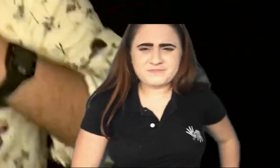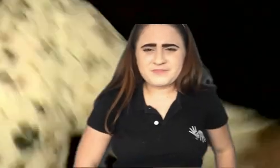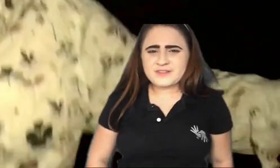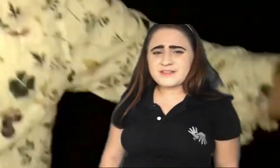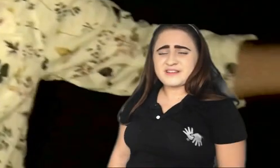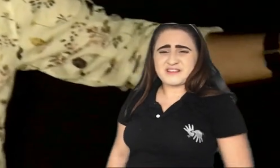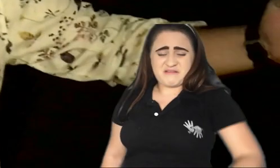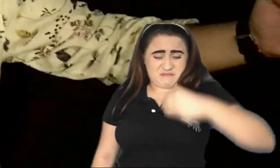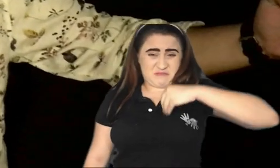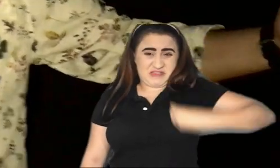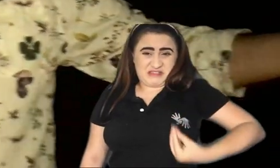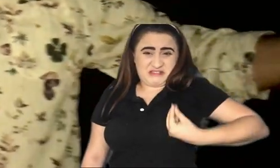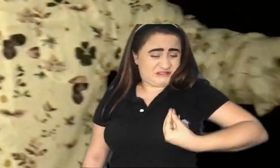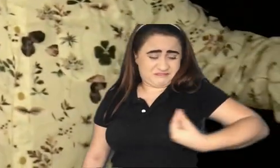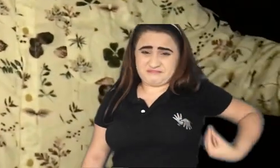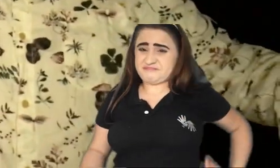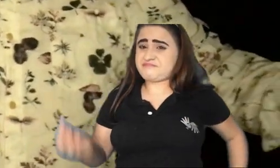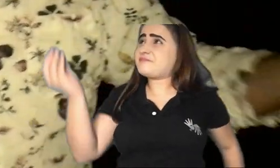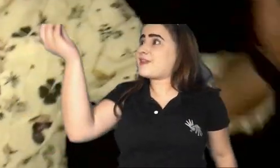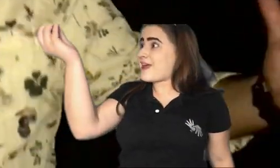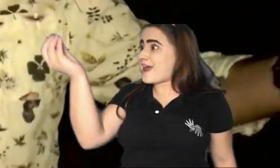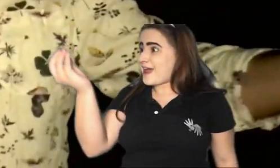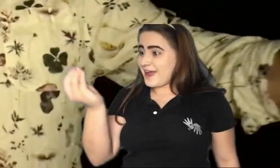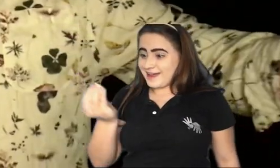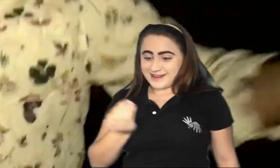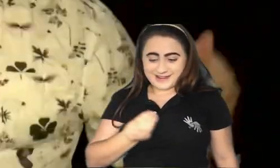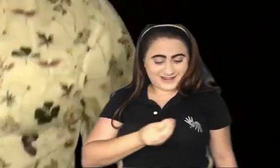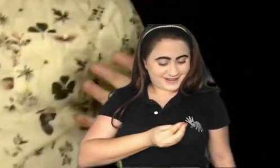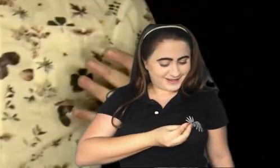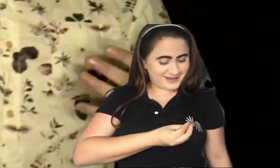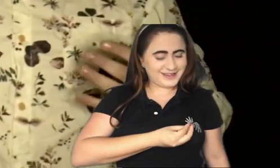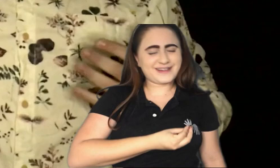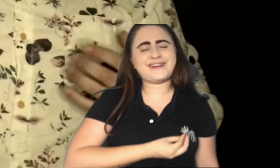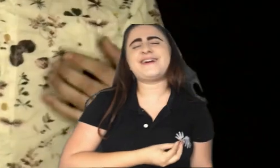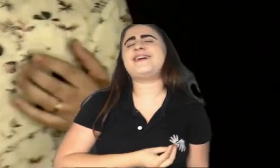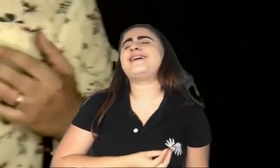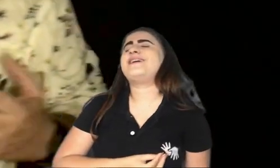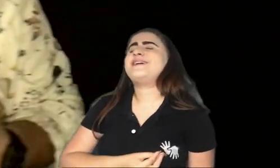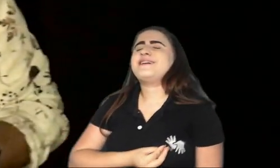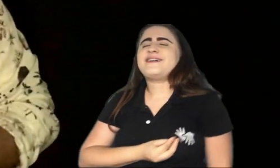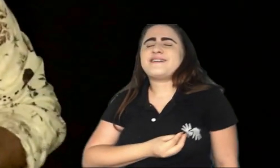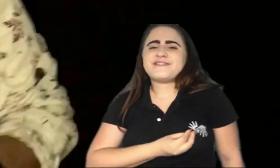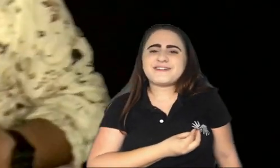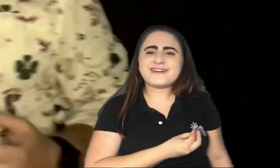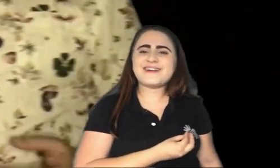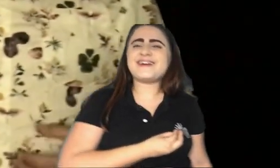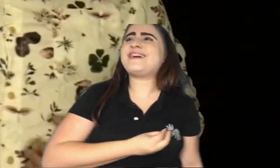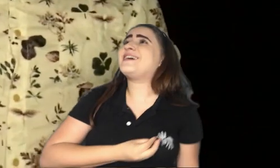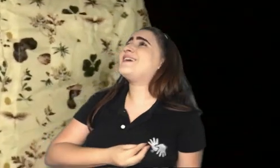fazendo todo medo desaparecer, trazendo sobre mim um novo amanhecer.